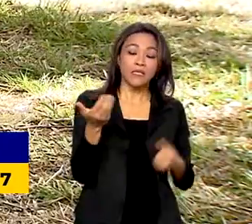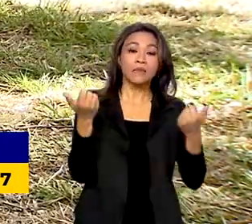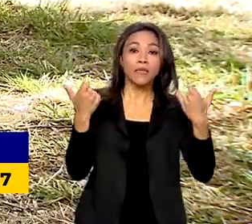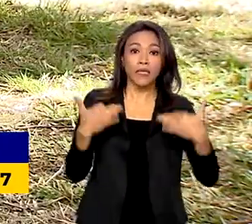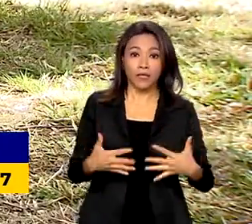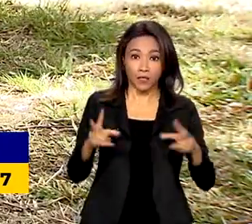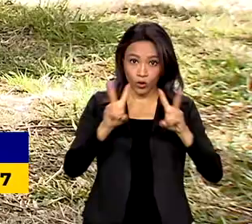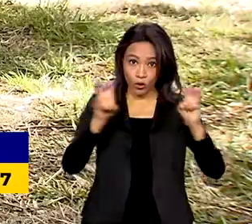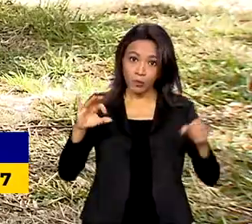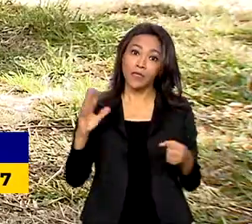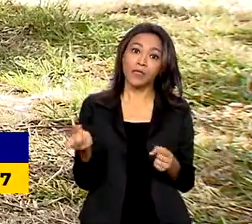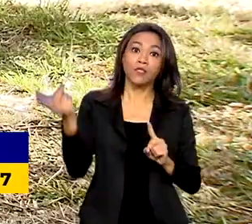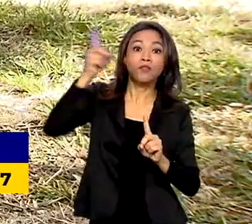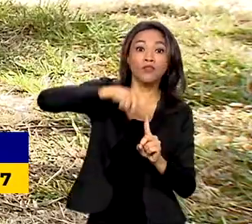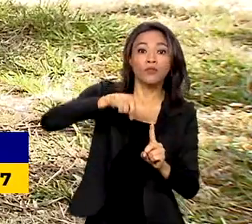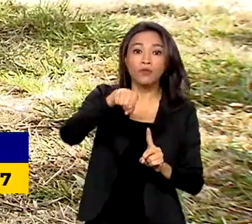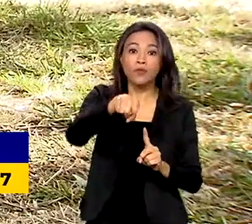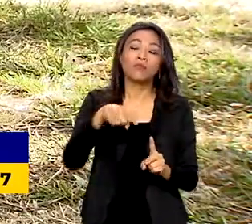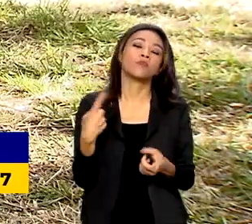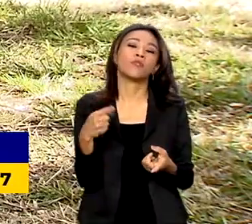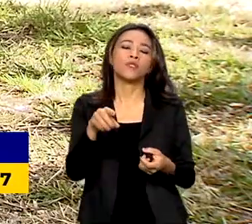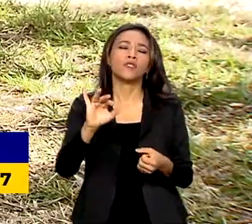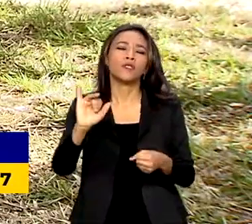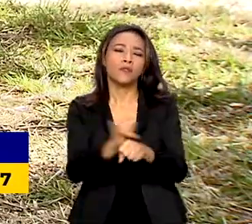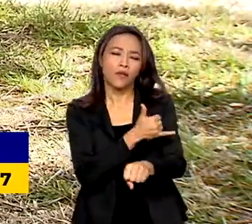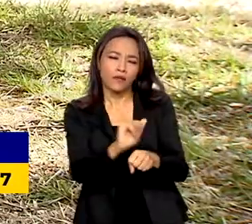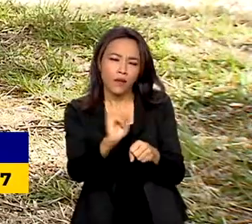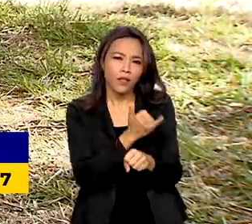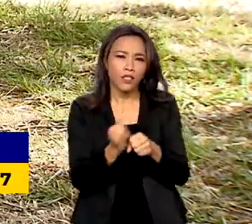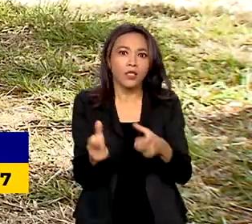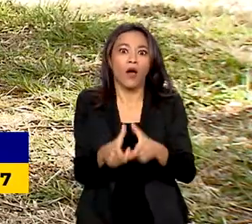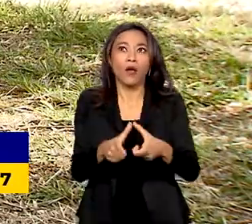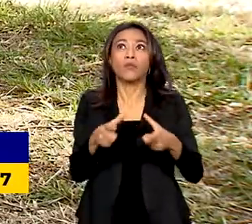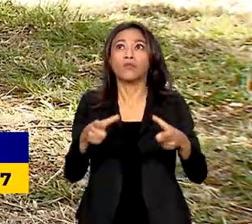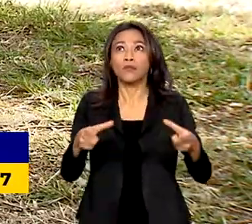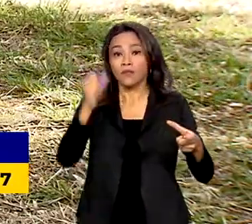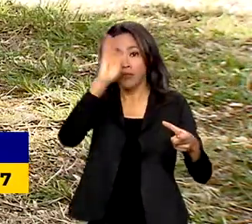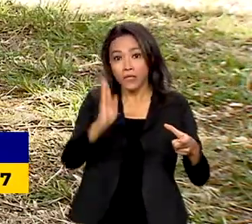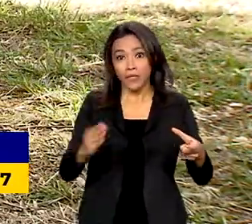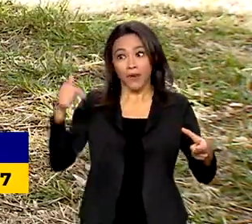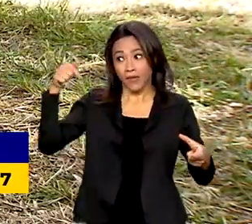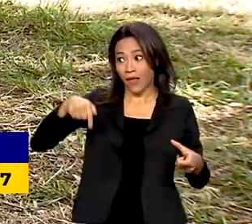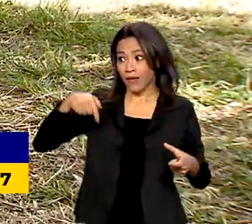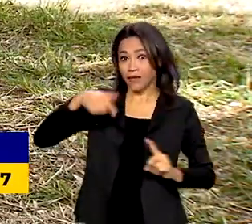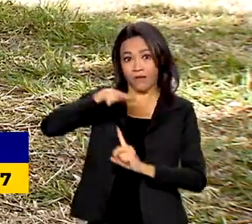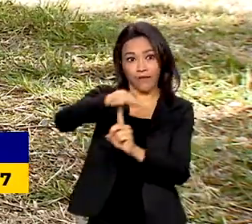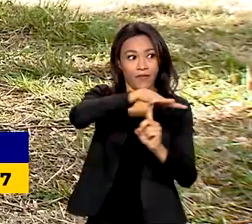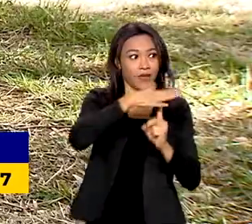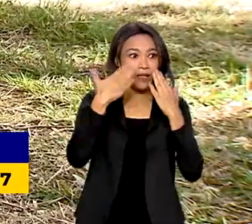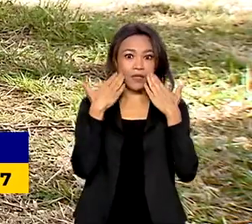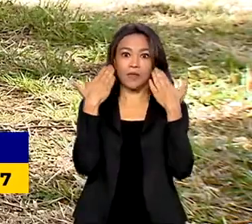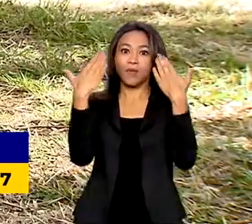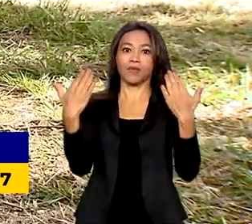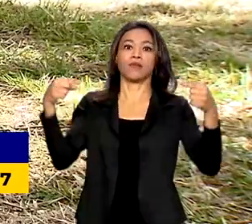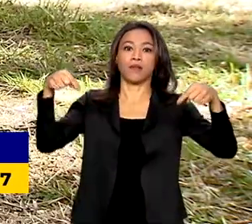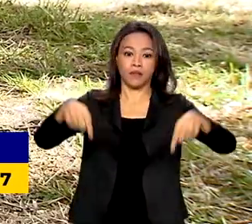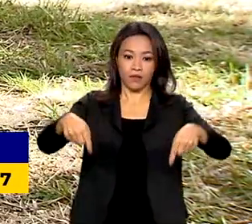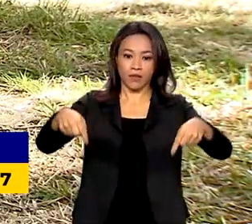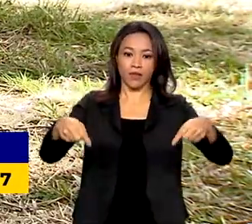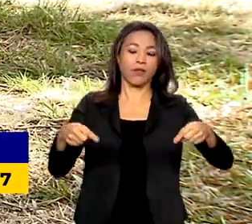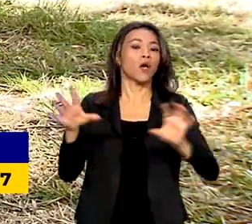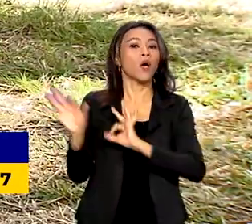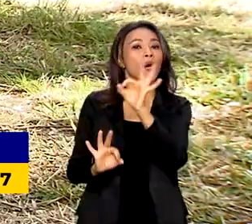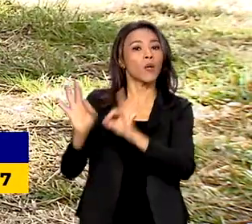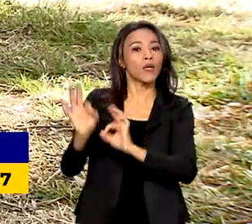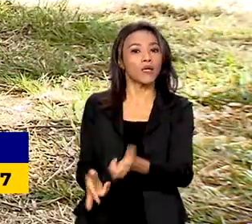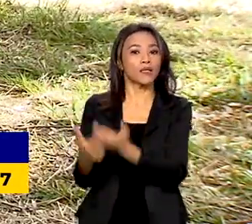de agropecuária sustentável que vem crescendo no Brasil está sendo mostrada aqui nesta feira do agronegócio realizada pelo